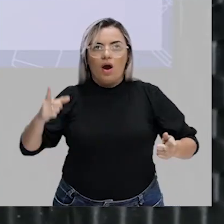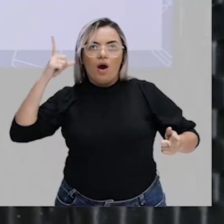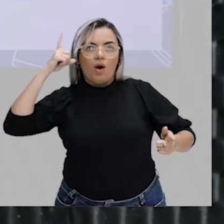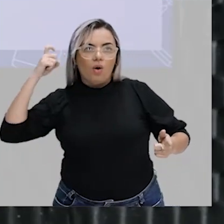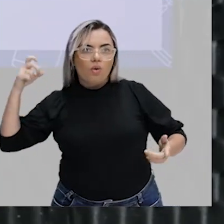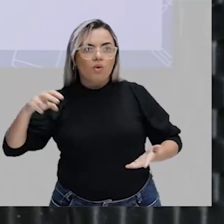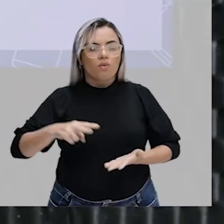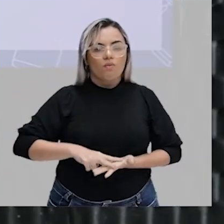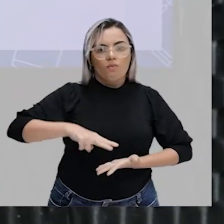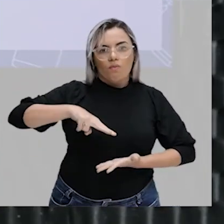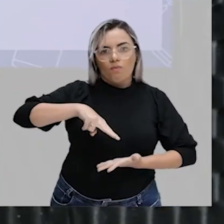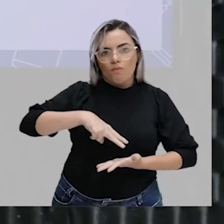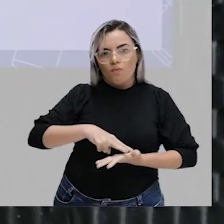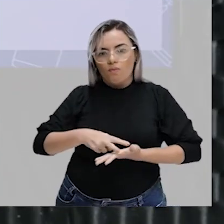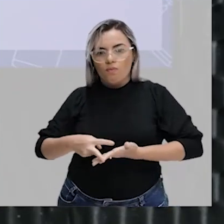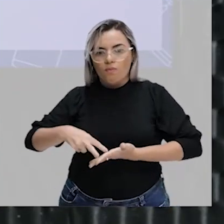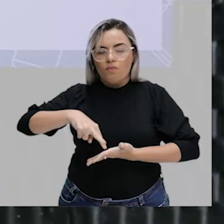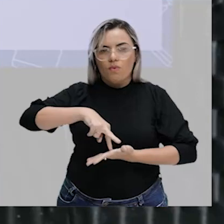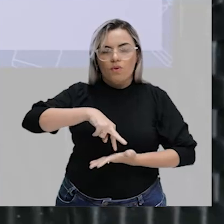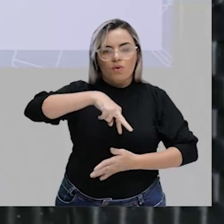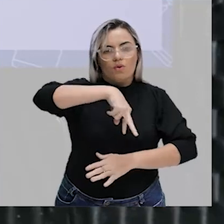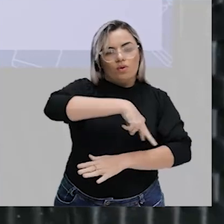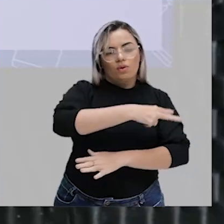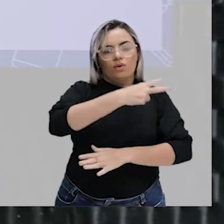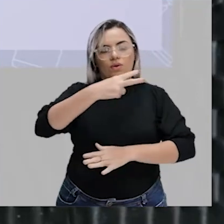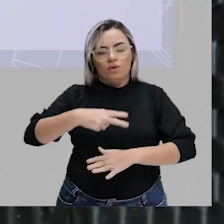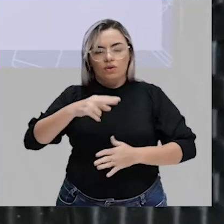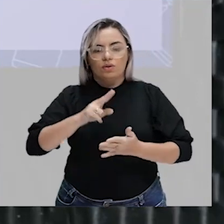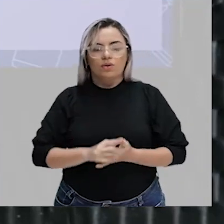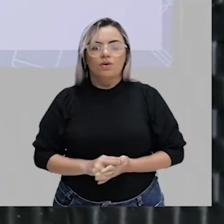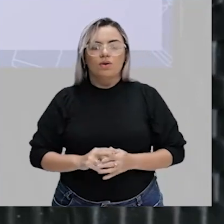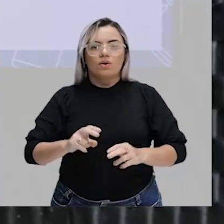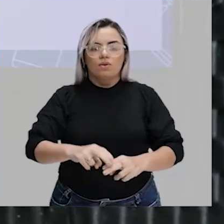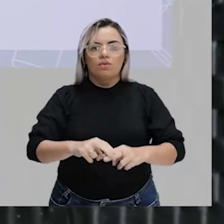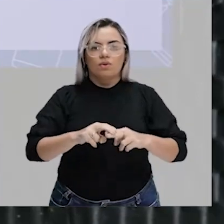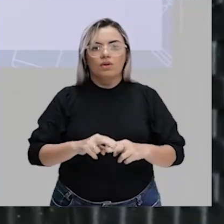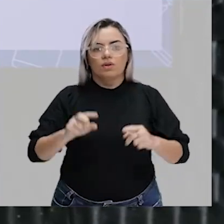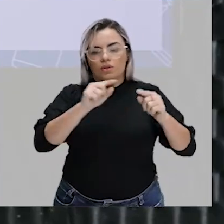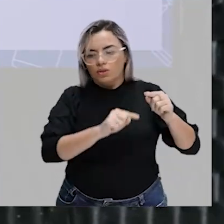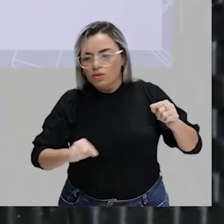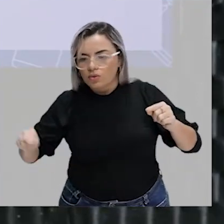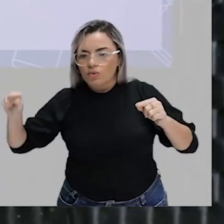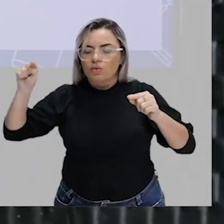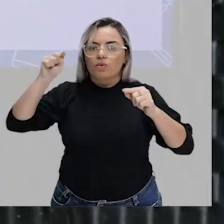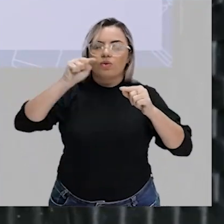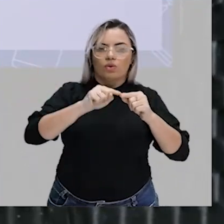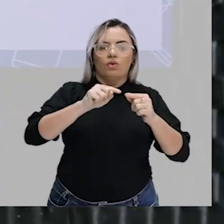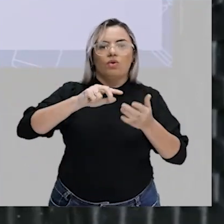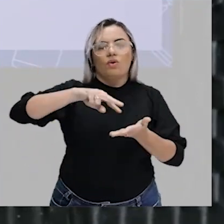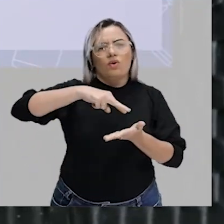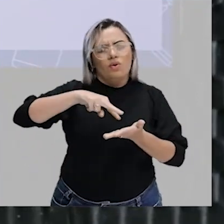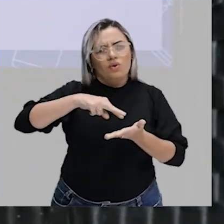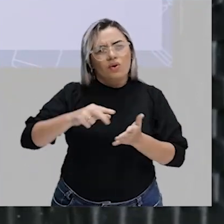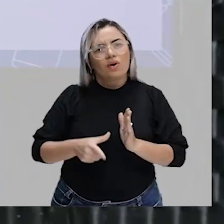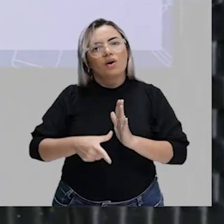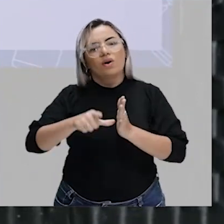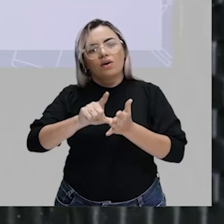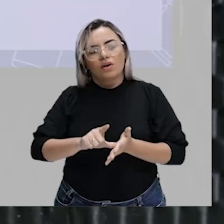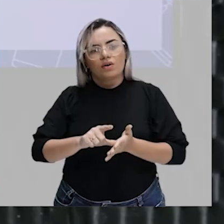Por isso eu circulei ainda há pouco, quando eu falei das unidades temáticas, eu circulei lá a dança, porque muitas das